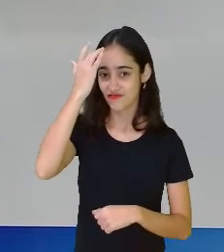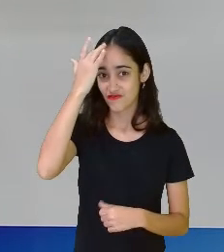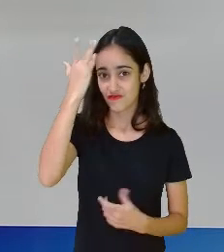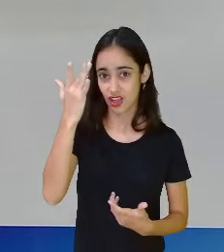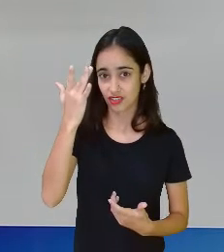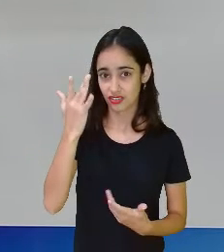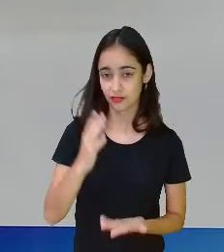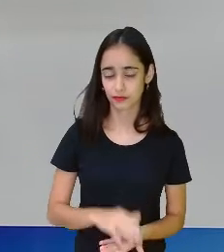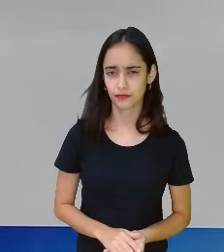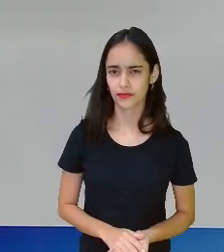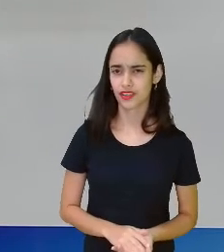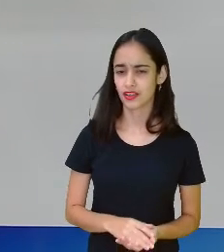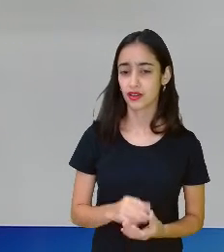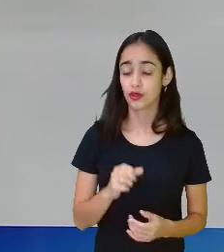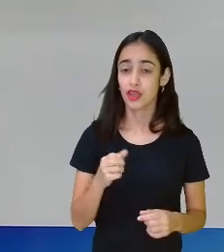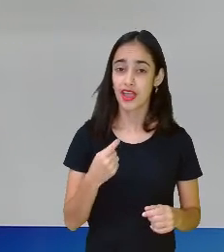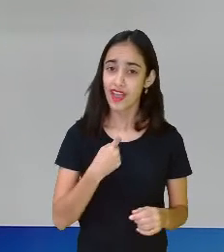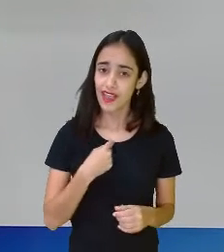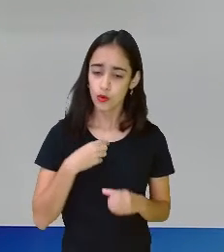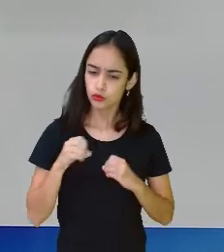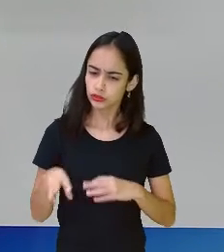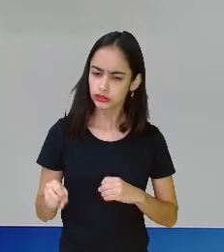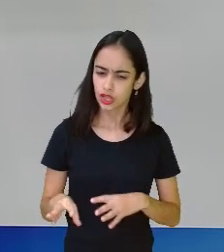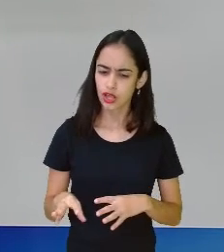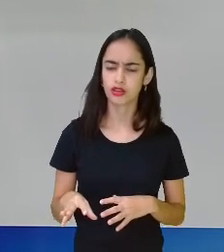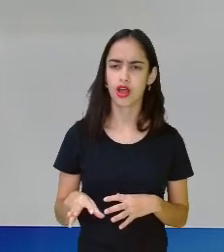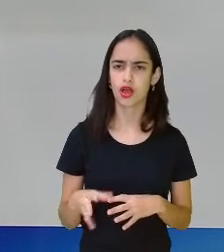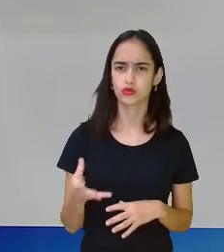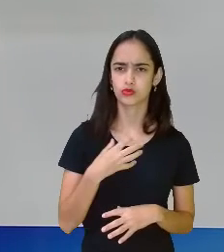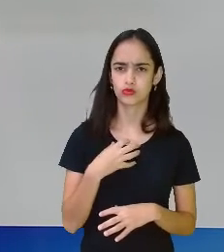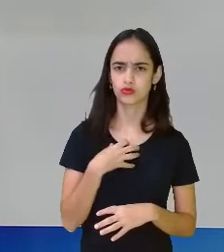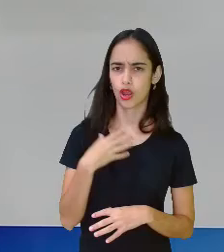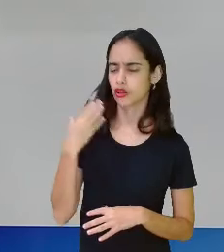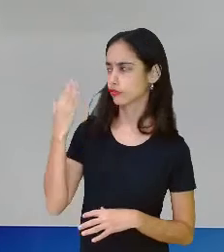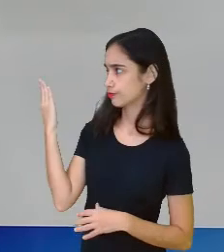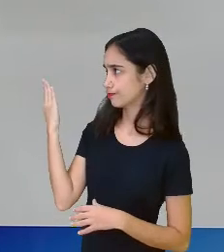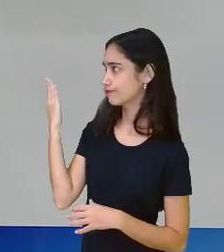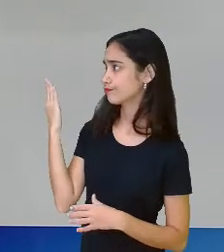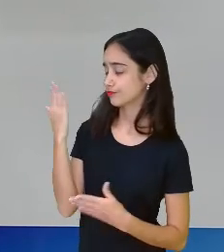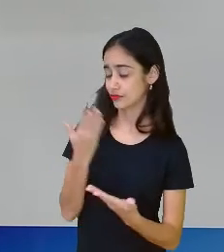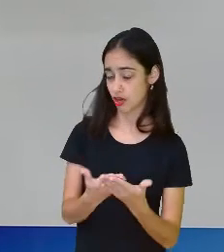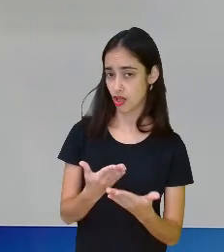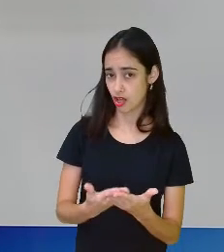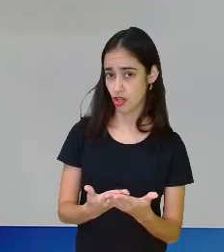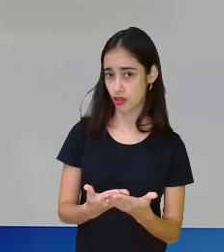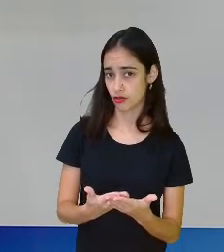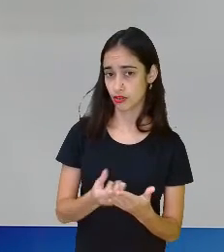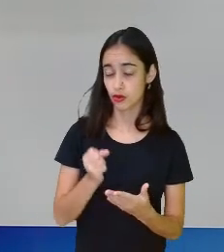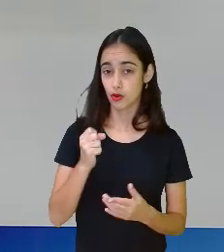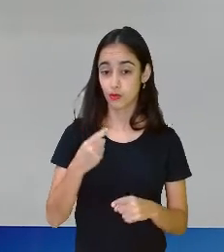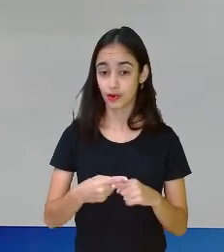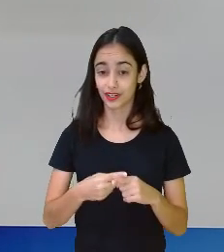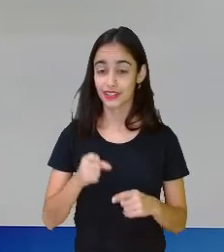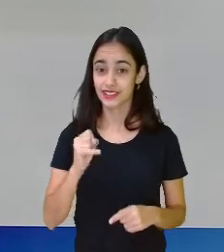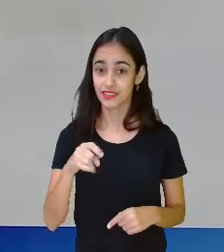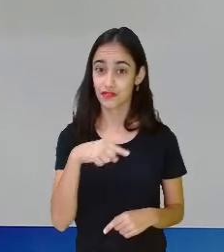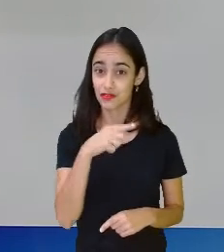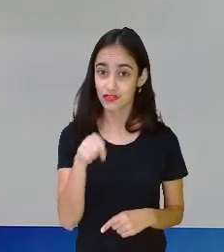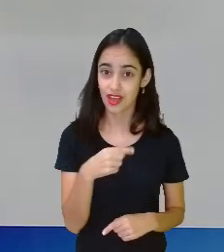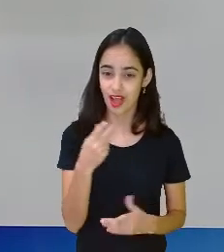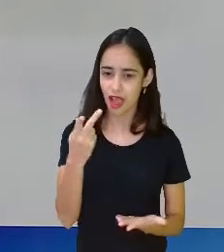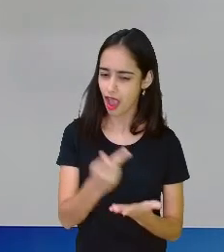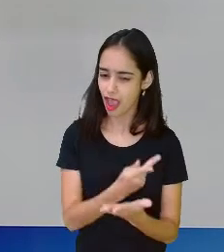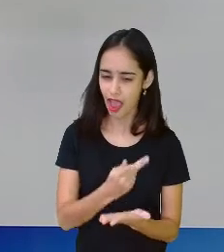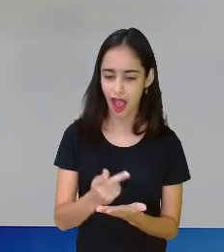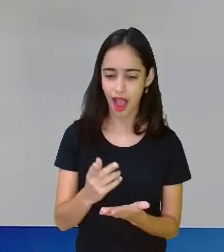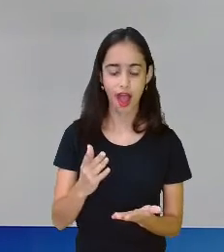porque se você erra uma posição de número, você perde todo o resultado. Aqui eu tenho,